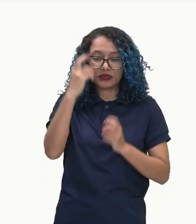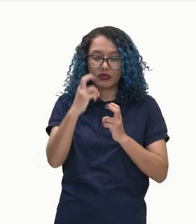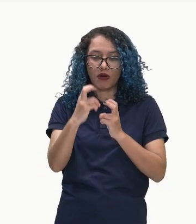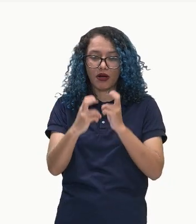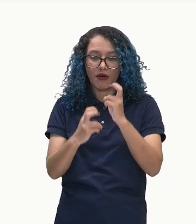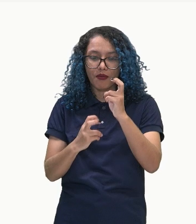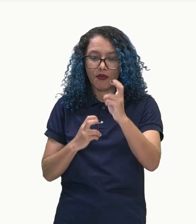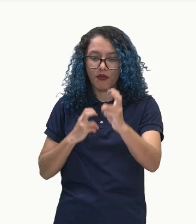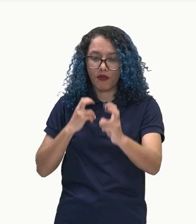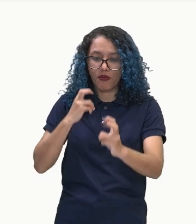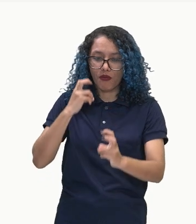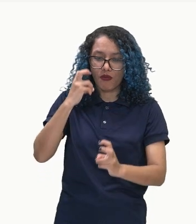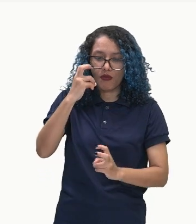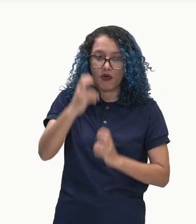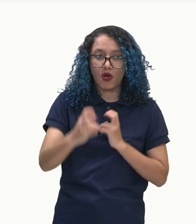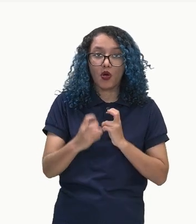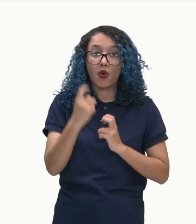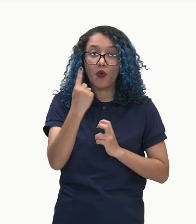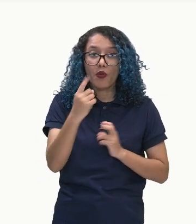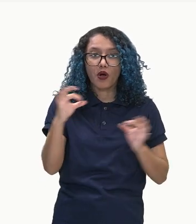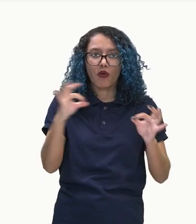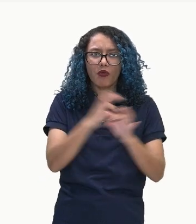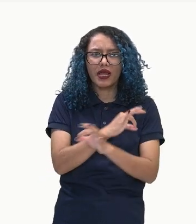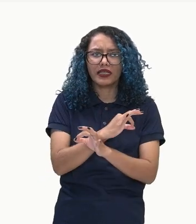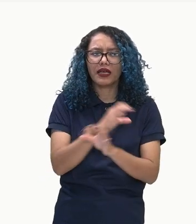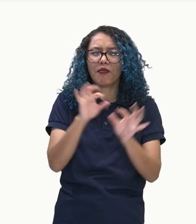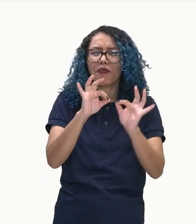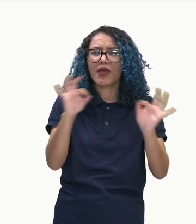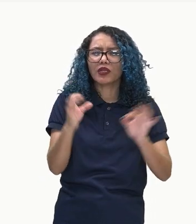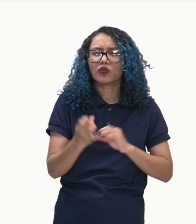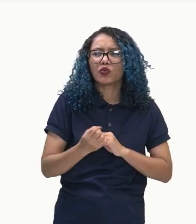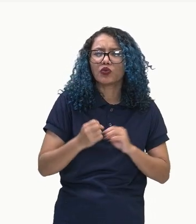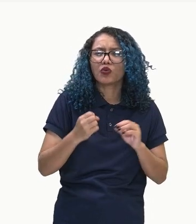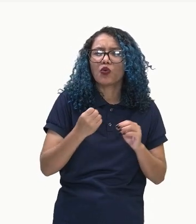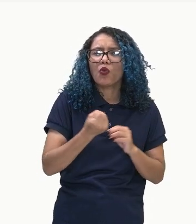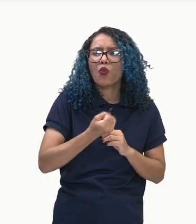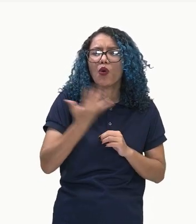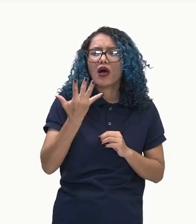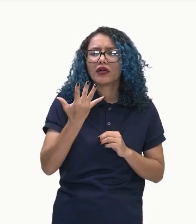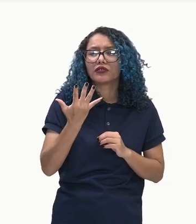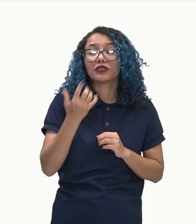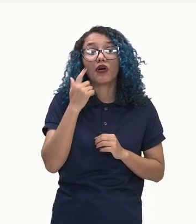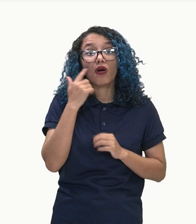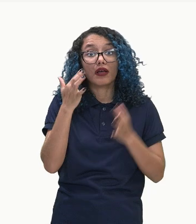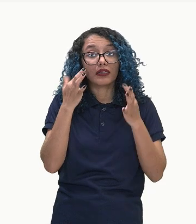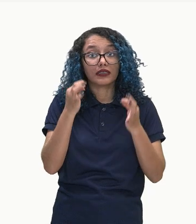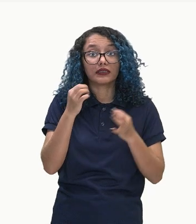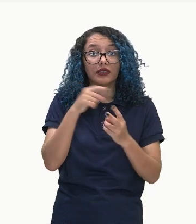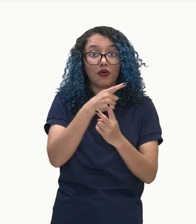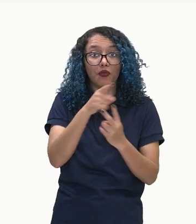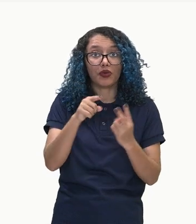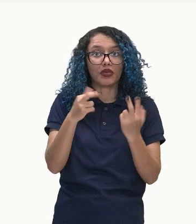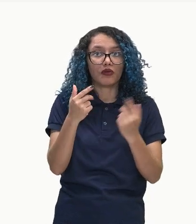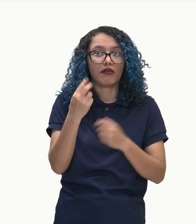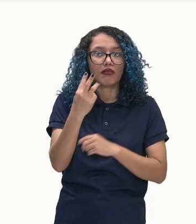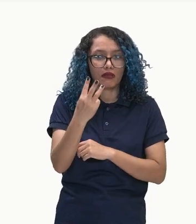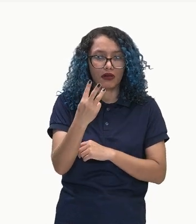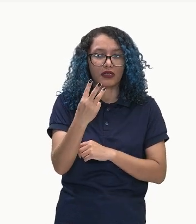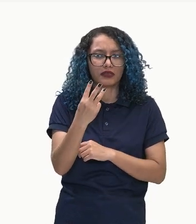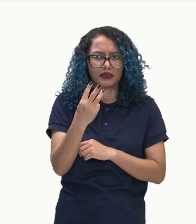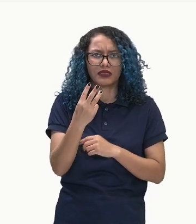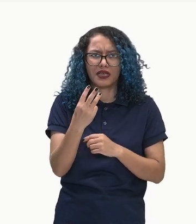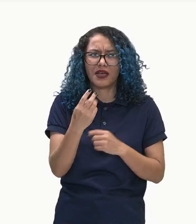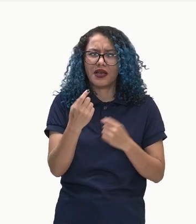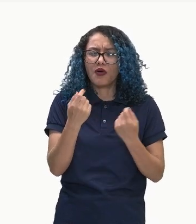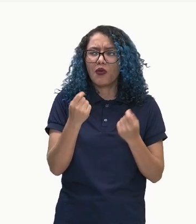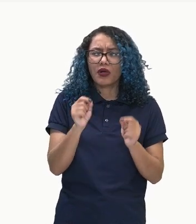roda gigante. Olha outra dica importante na questão. Use π igual a 3. Vou usar 3,14? Não, claro